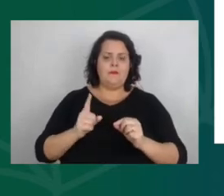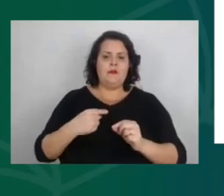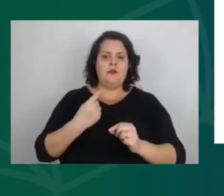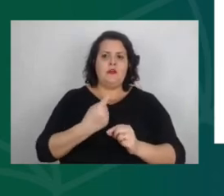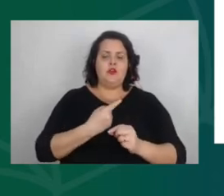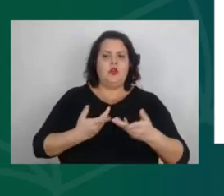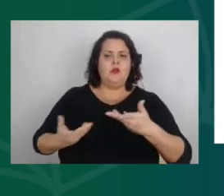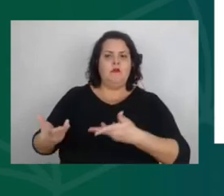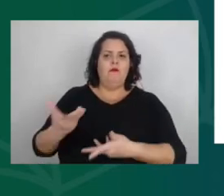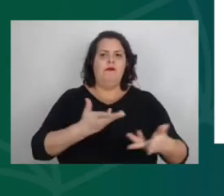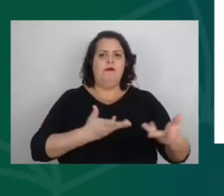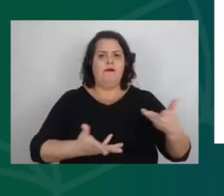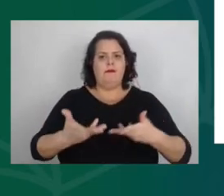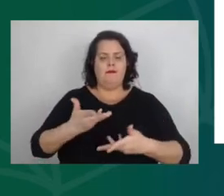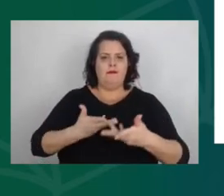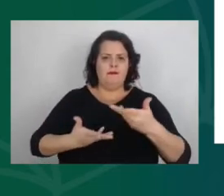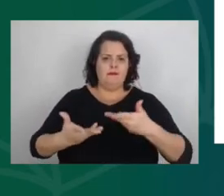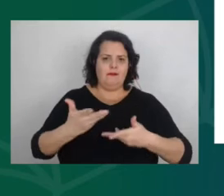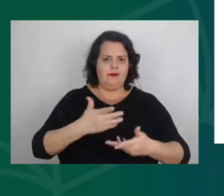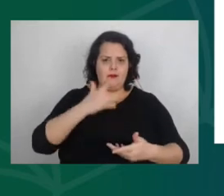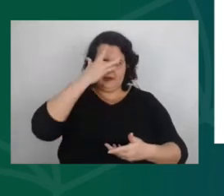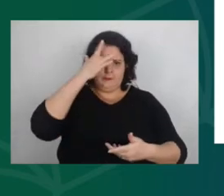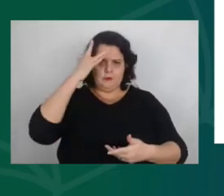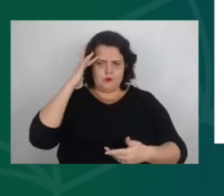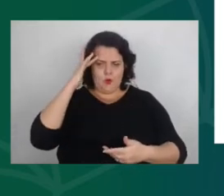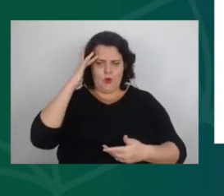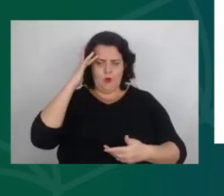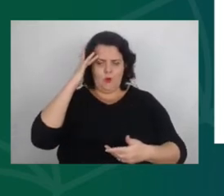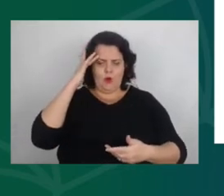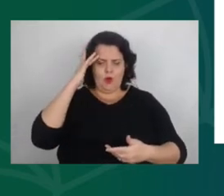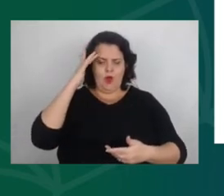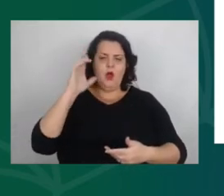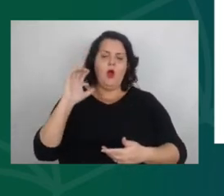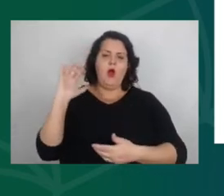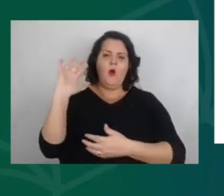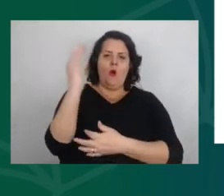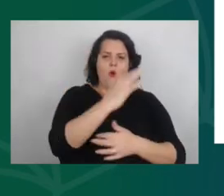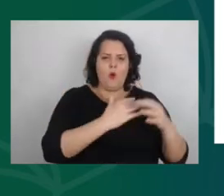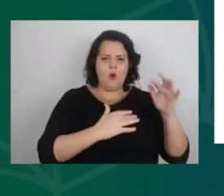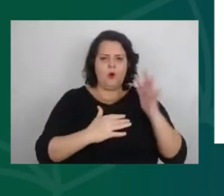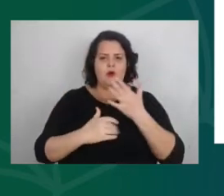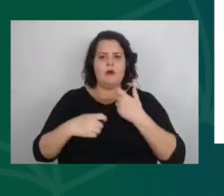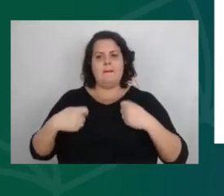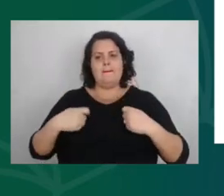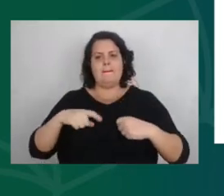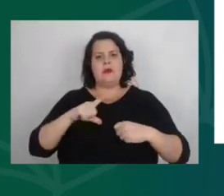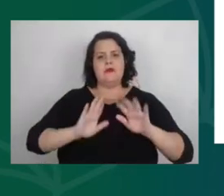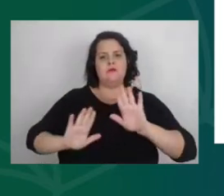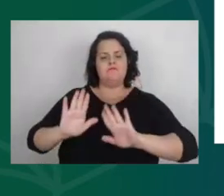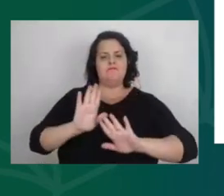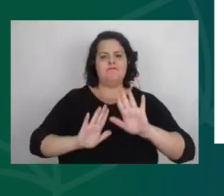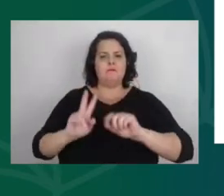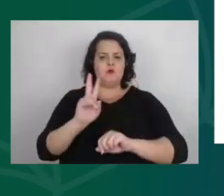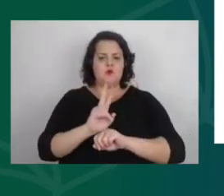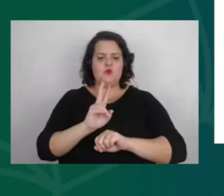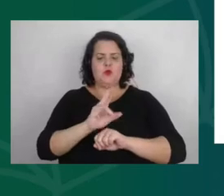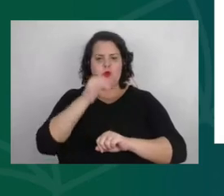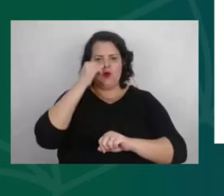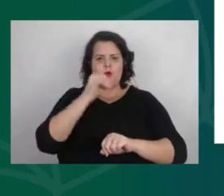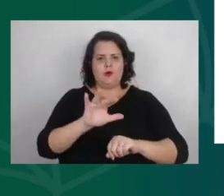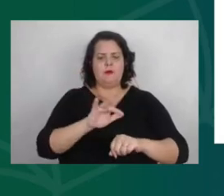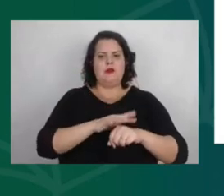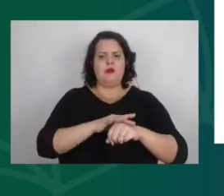homem com o meio ambiente, ela nessa subsídios e estratégias de prevenção para o controle de doenças.